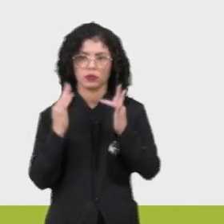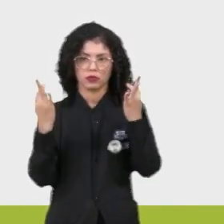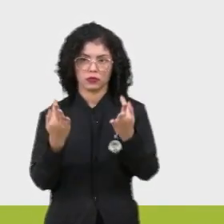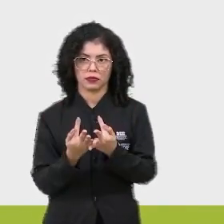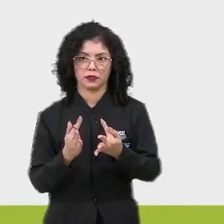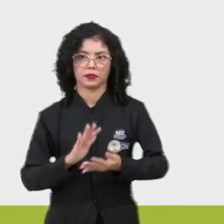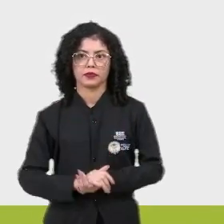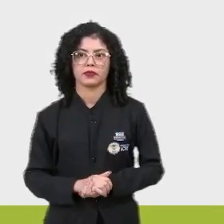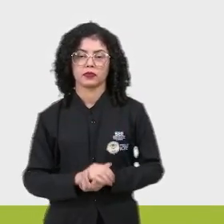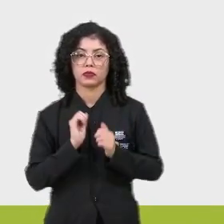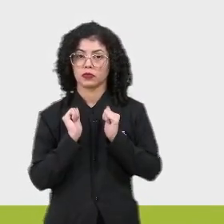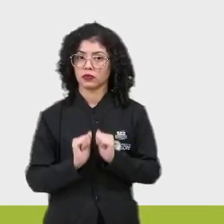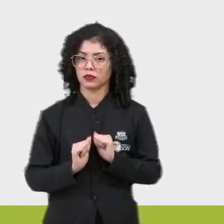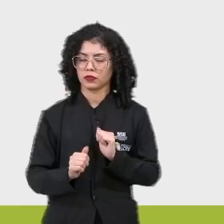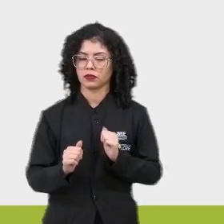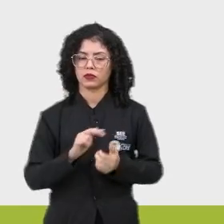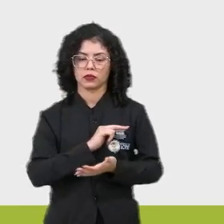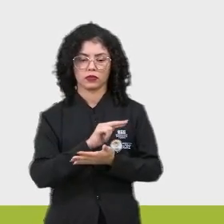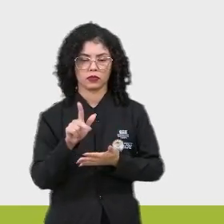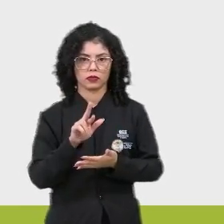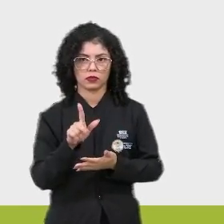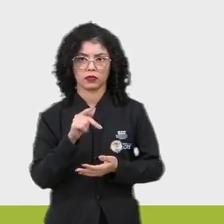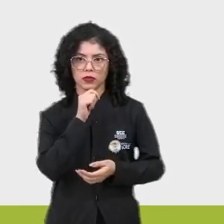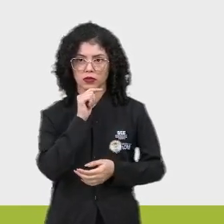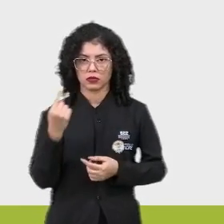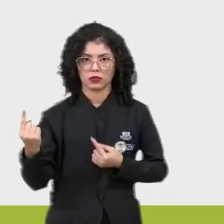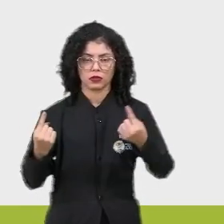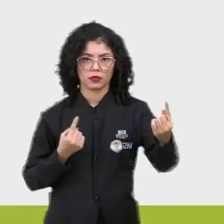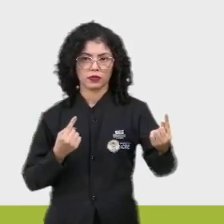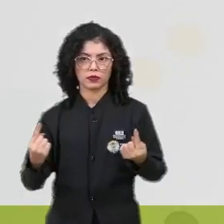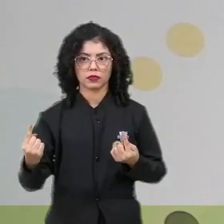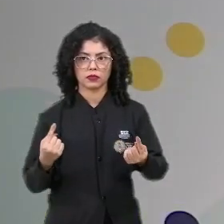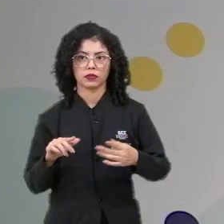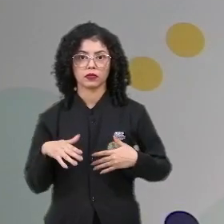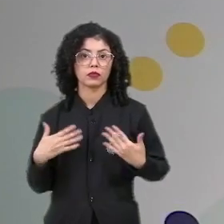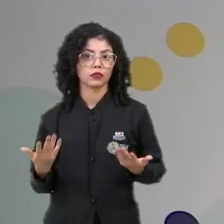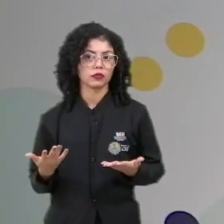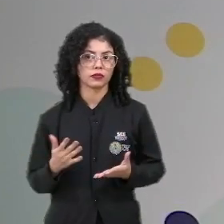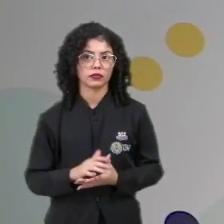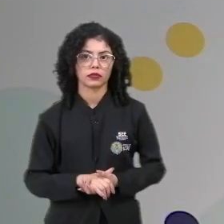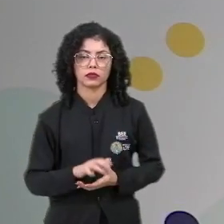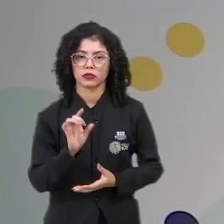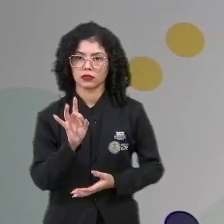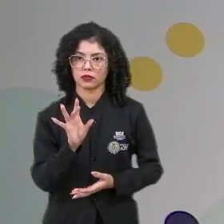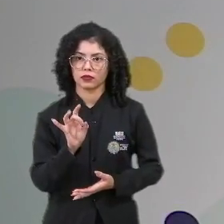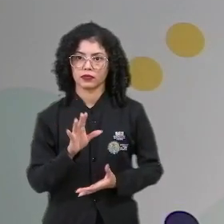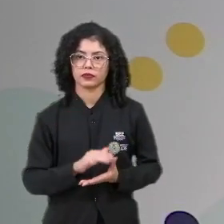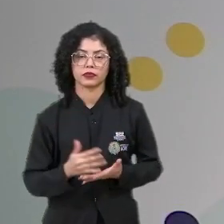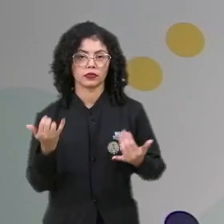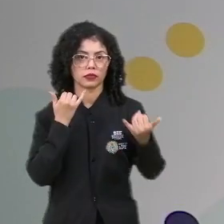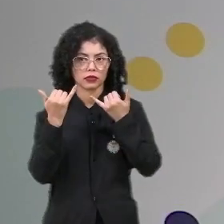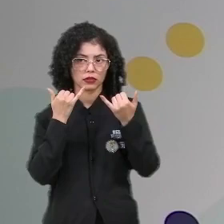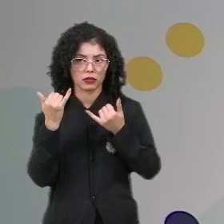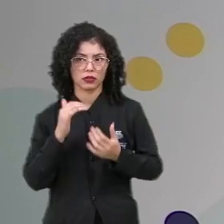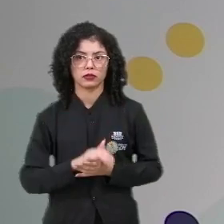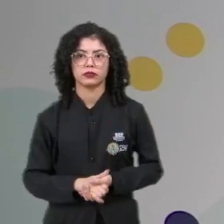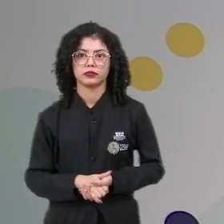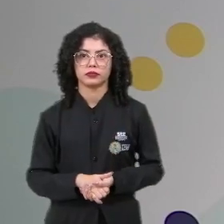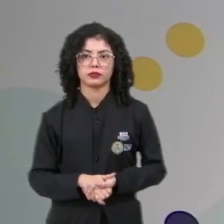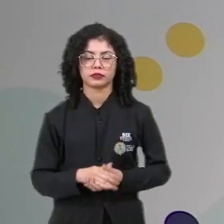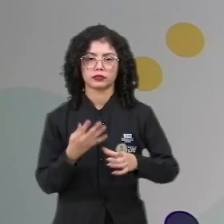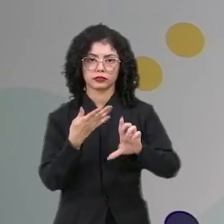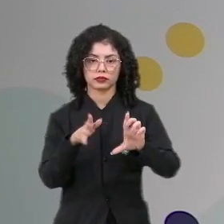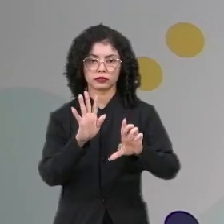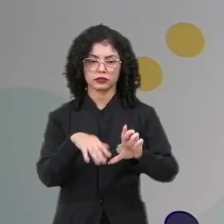família. O que pode variar de uma tabela para outra? Somente as informações. As